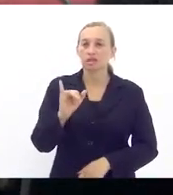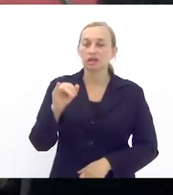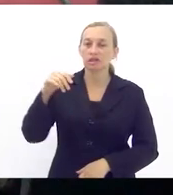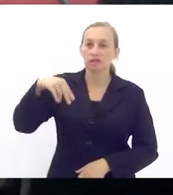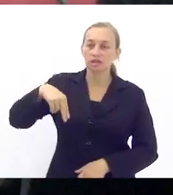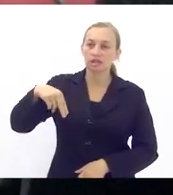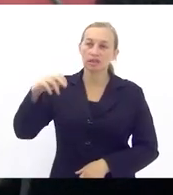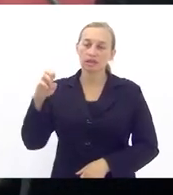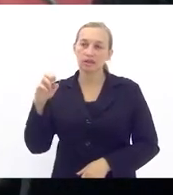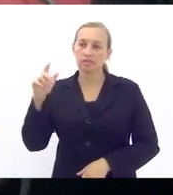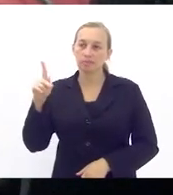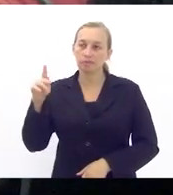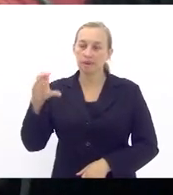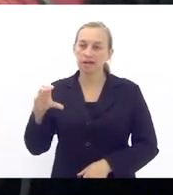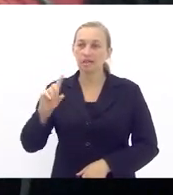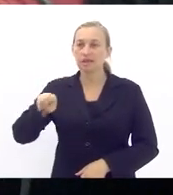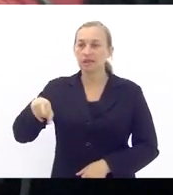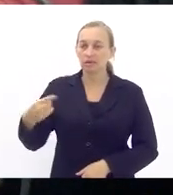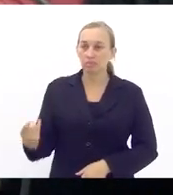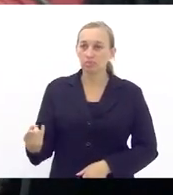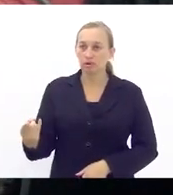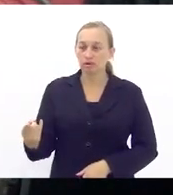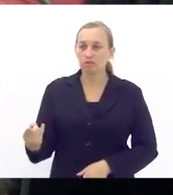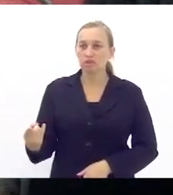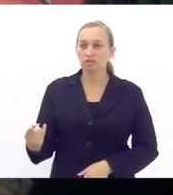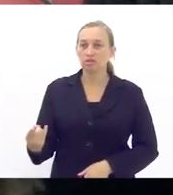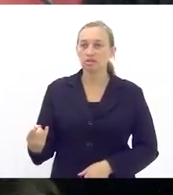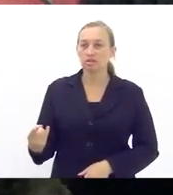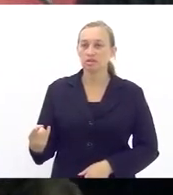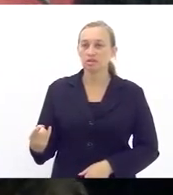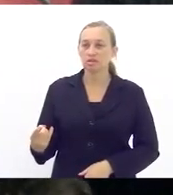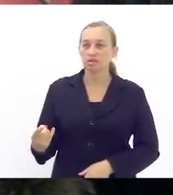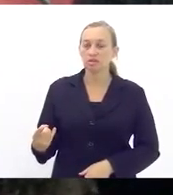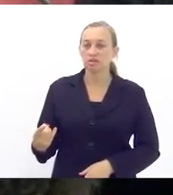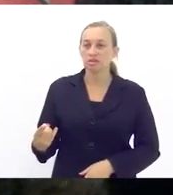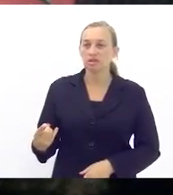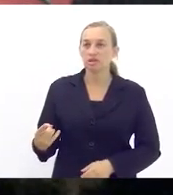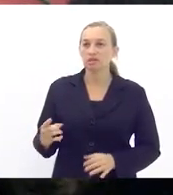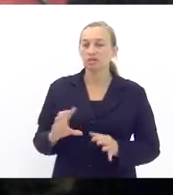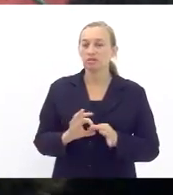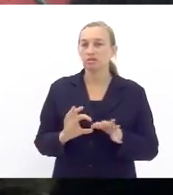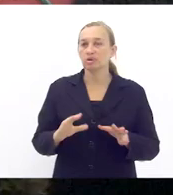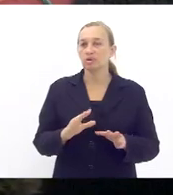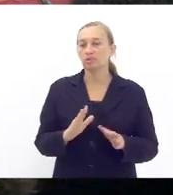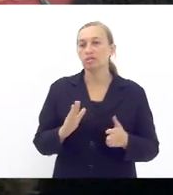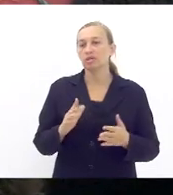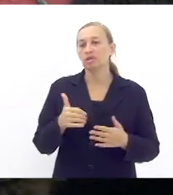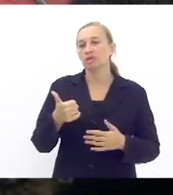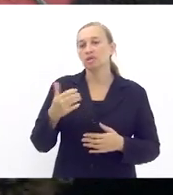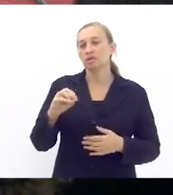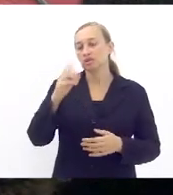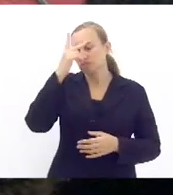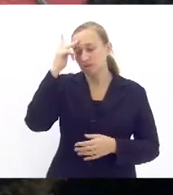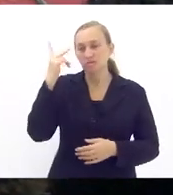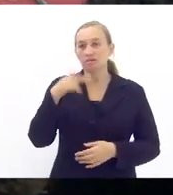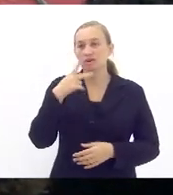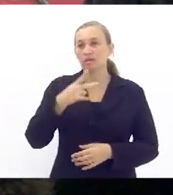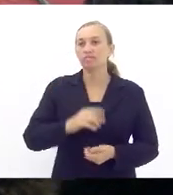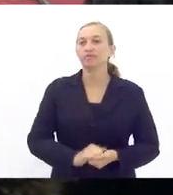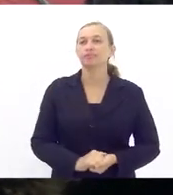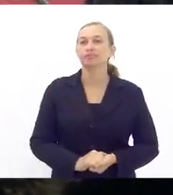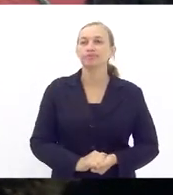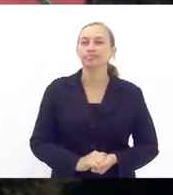na sequência a gente vai abrir aqui para os presentes na audiência pública também fazerem o uso da fala